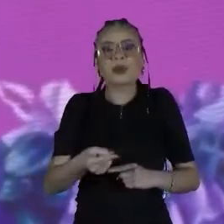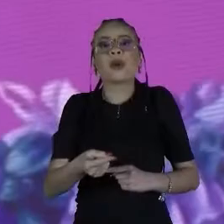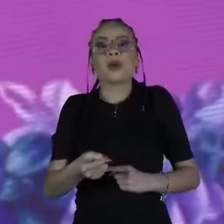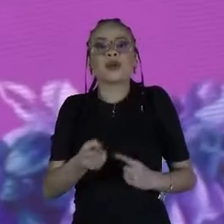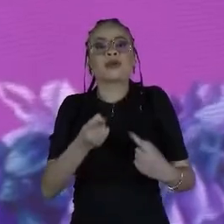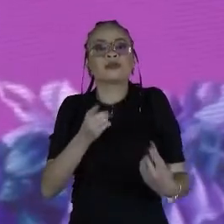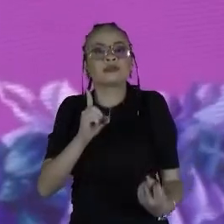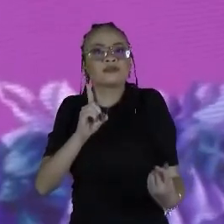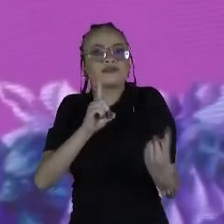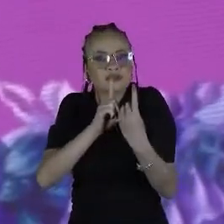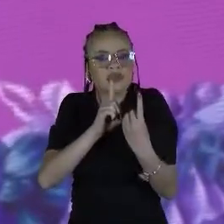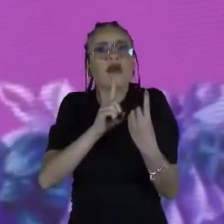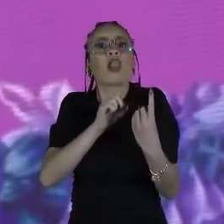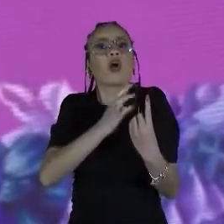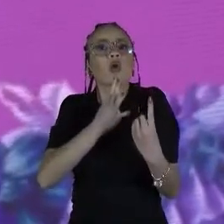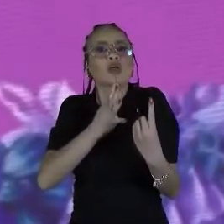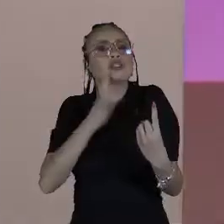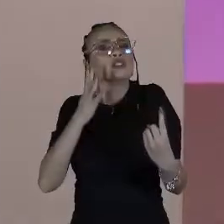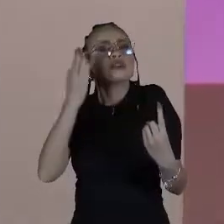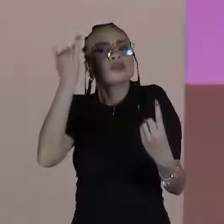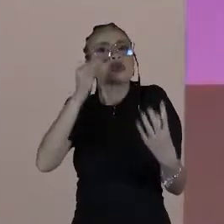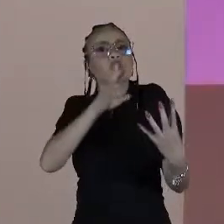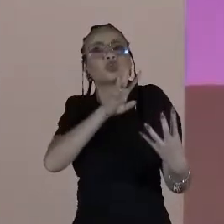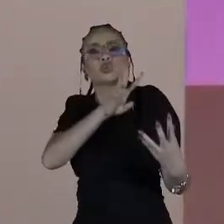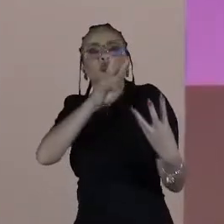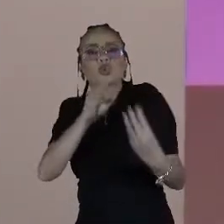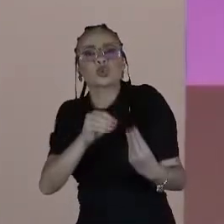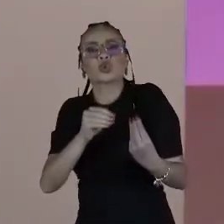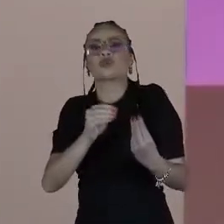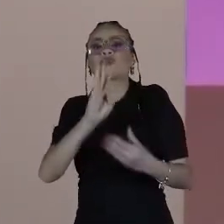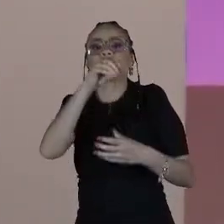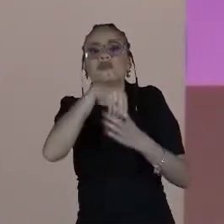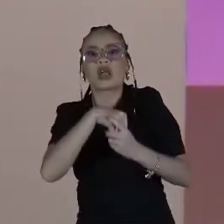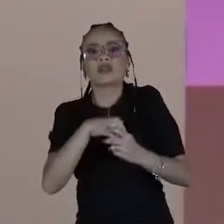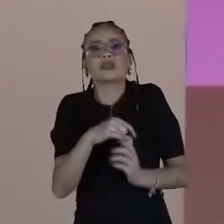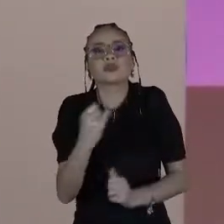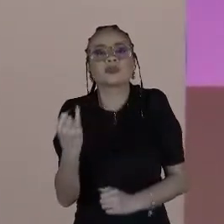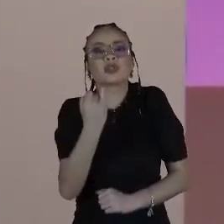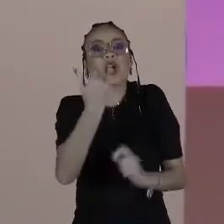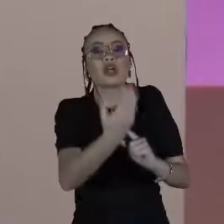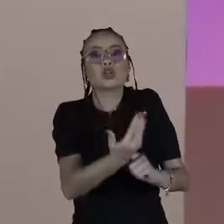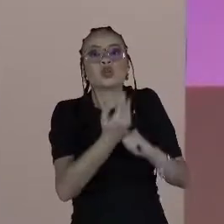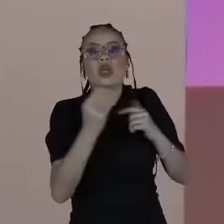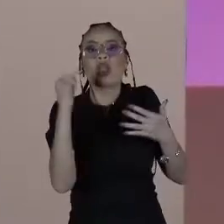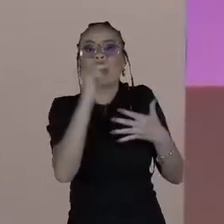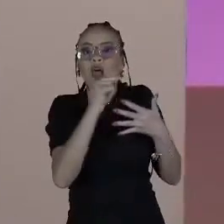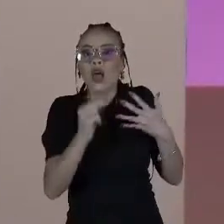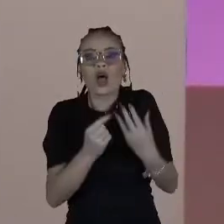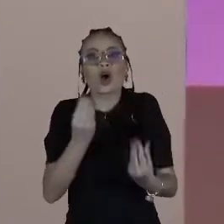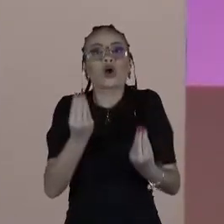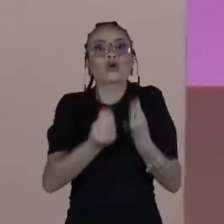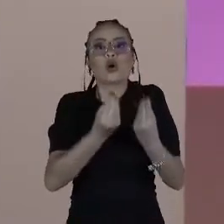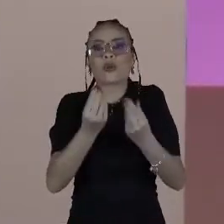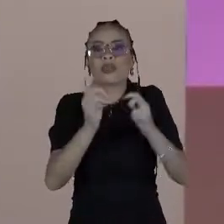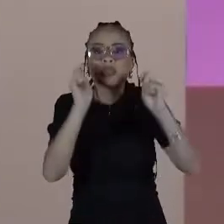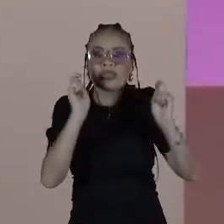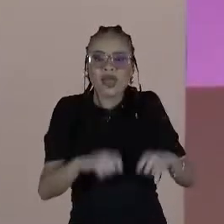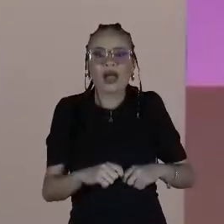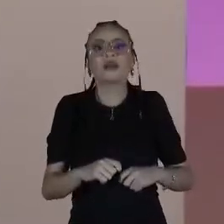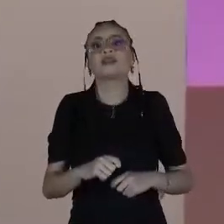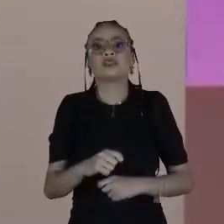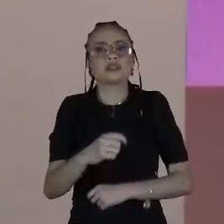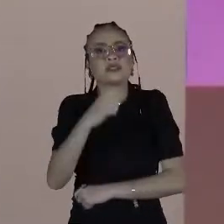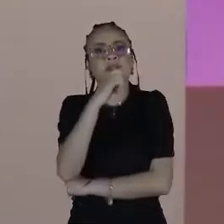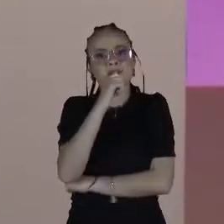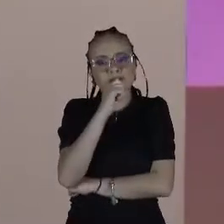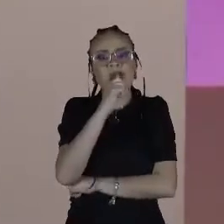eu conheci né É todas as todos os poderes dos óleos essenciais E como eles podem fazer parte